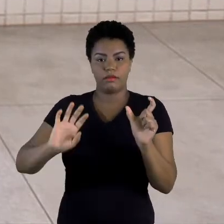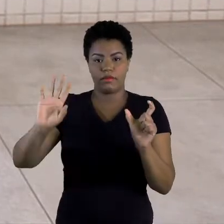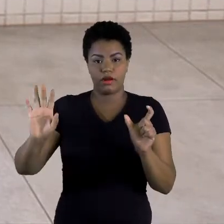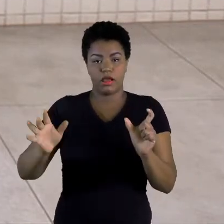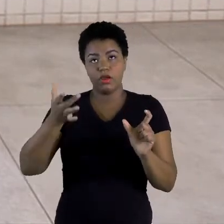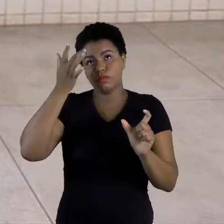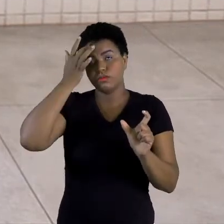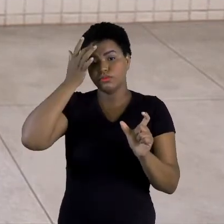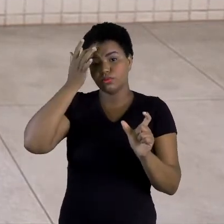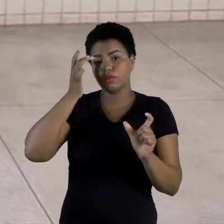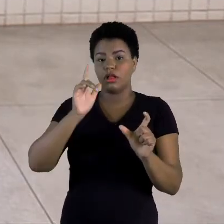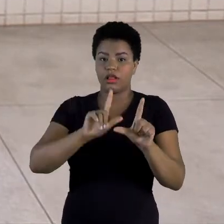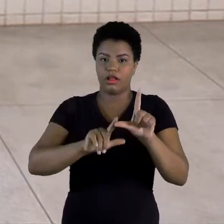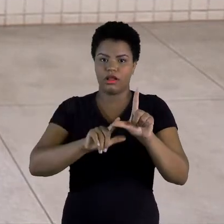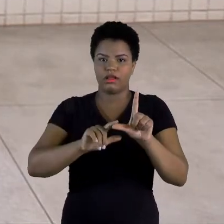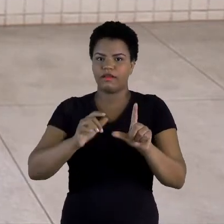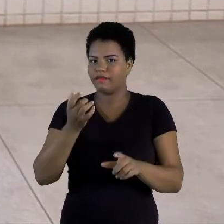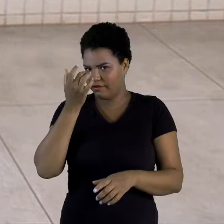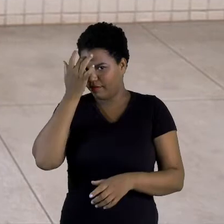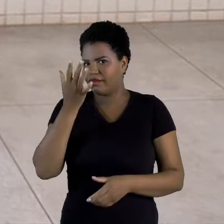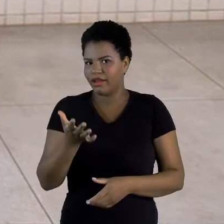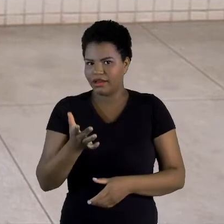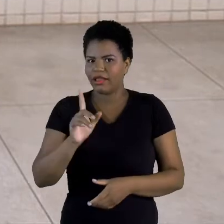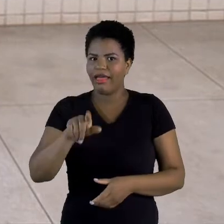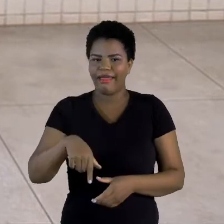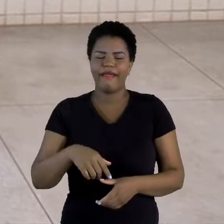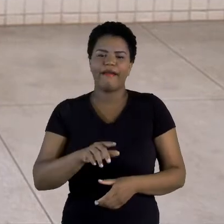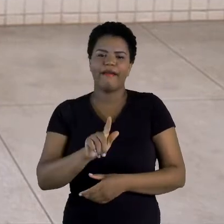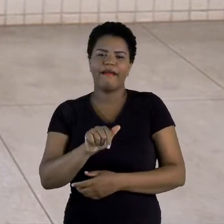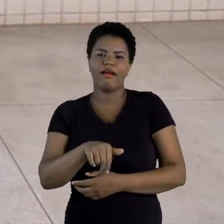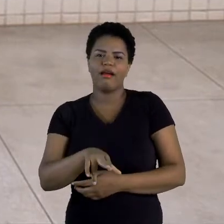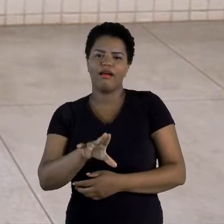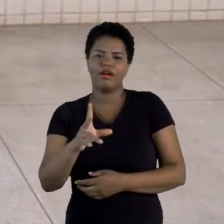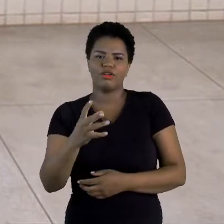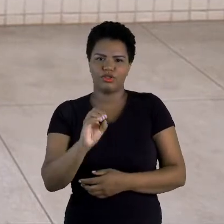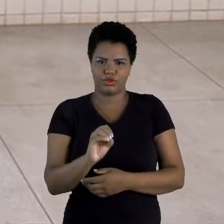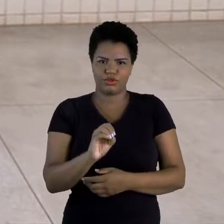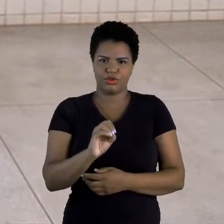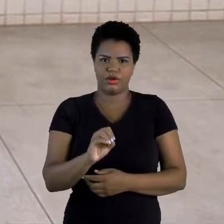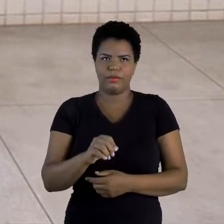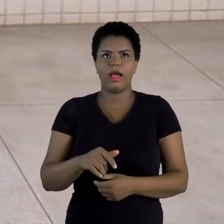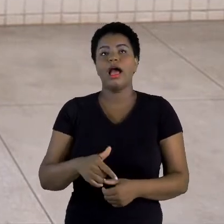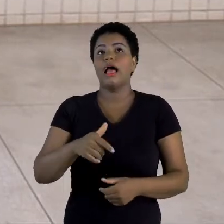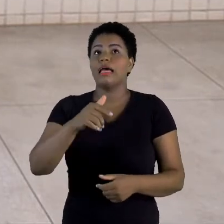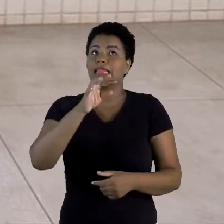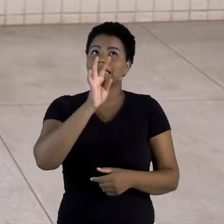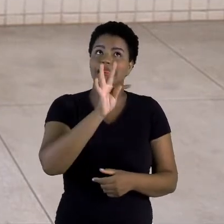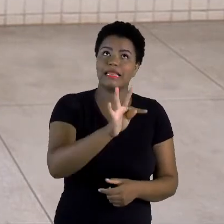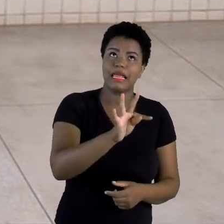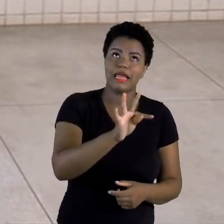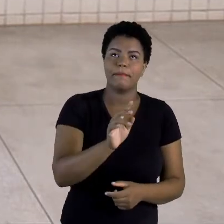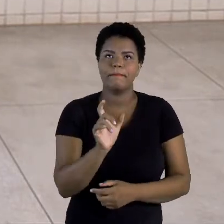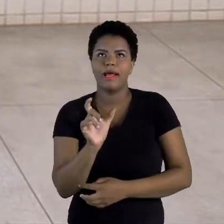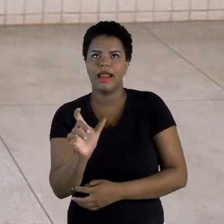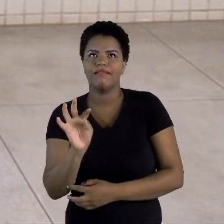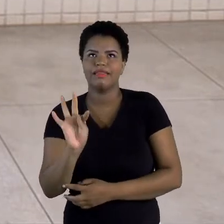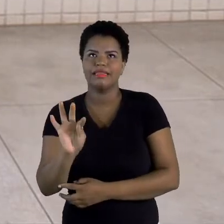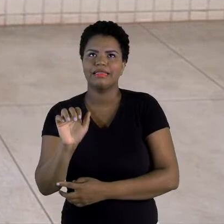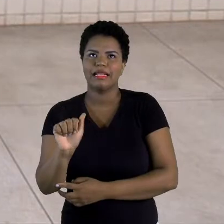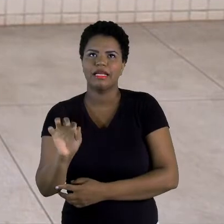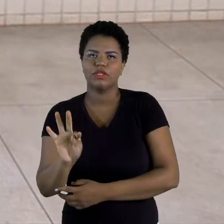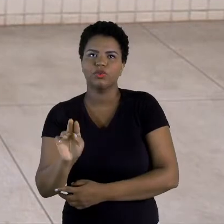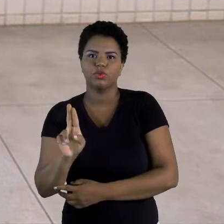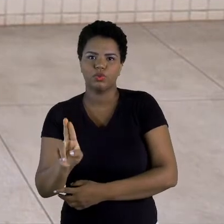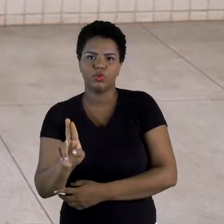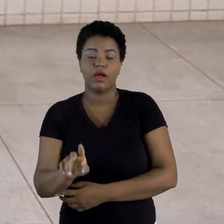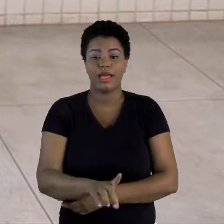letra, fica mais fácil. Isso é o gancho. Quando a gente fala T de tatu, D de dado, segundo